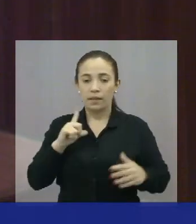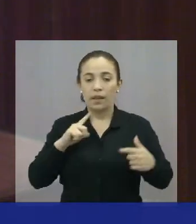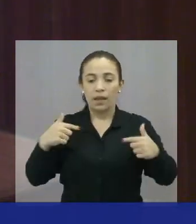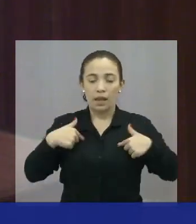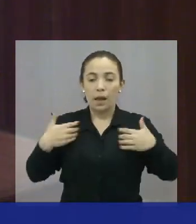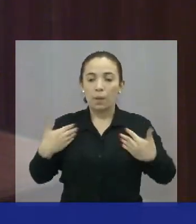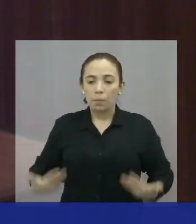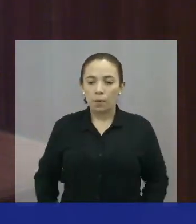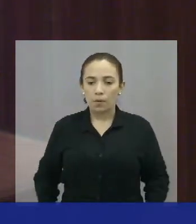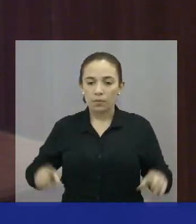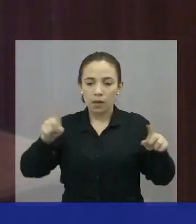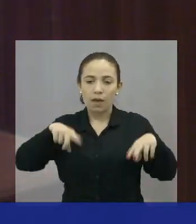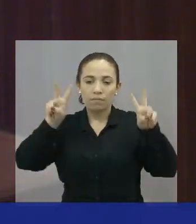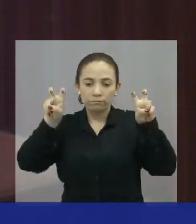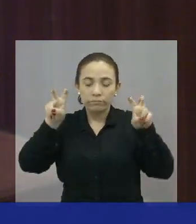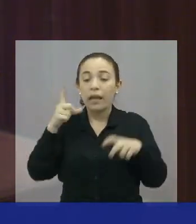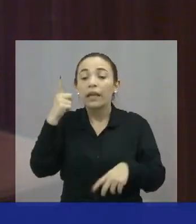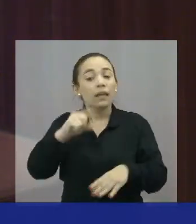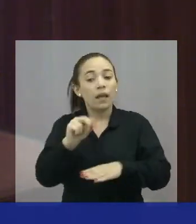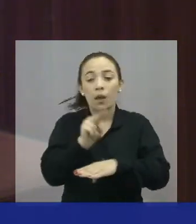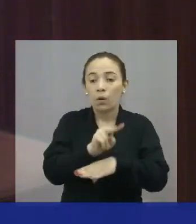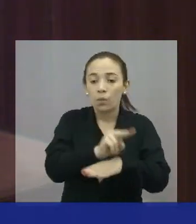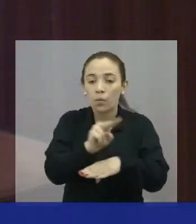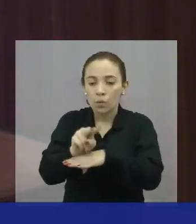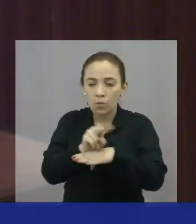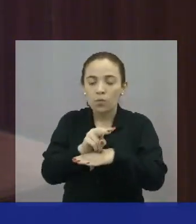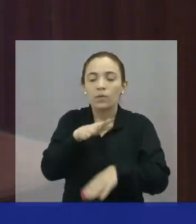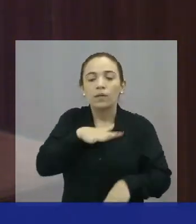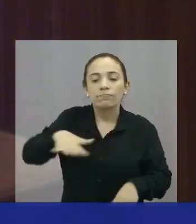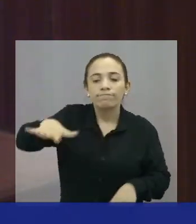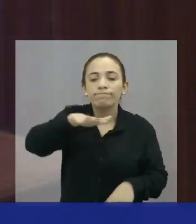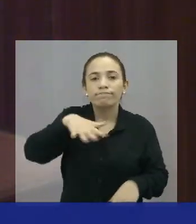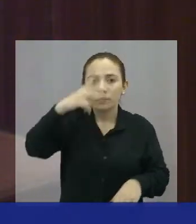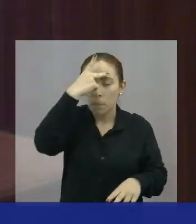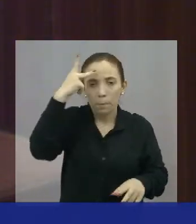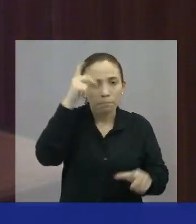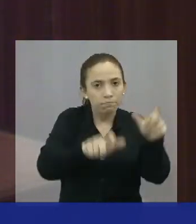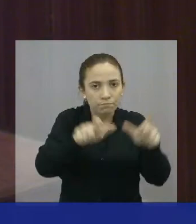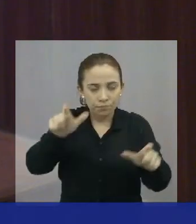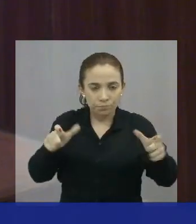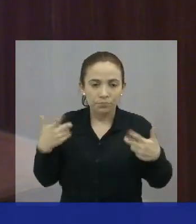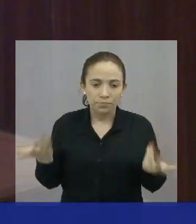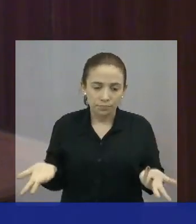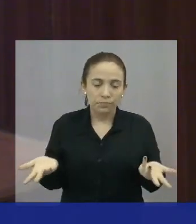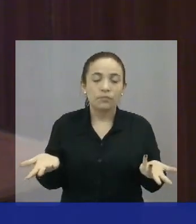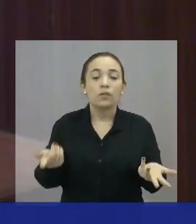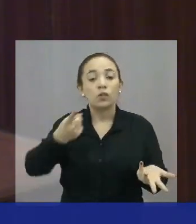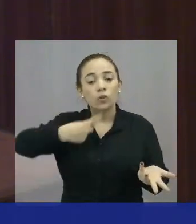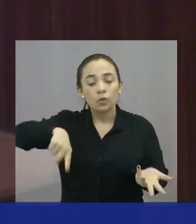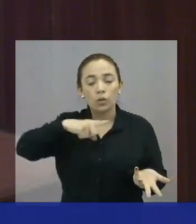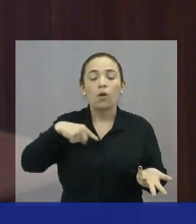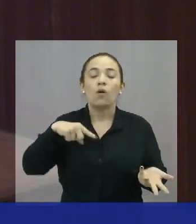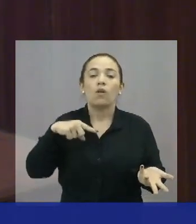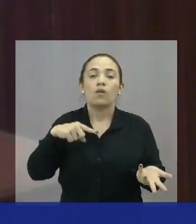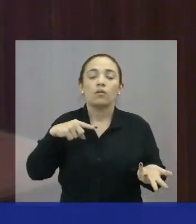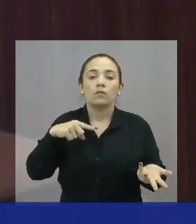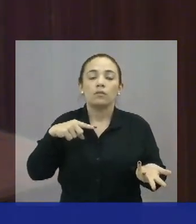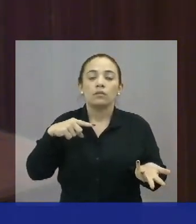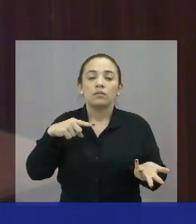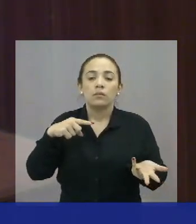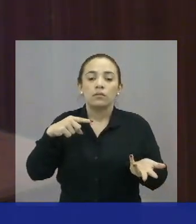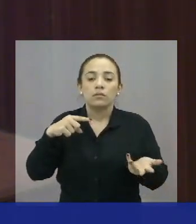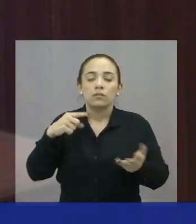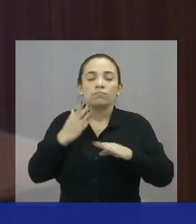lema da AFIM: quem cuida da cidade, cuida das pessoas. Nós chegamos em um